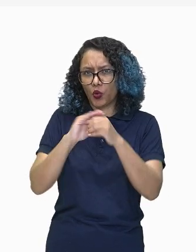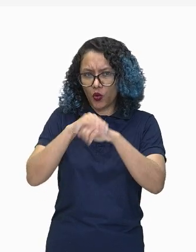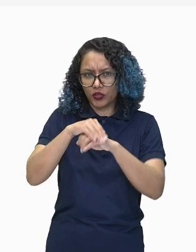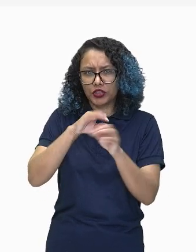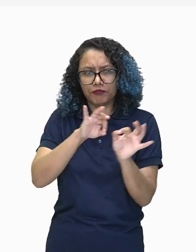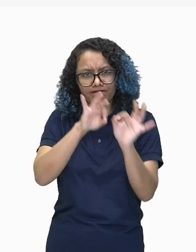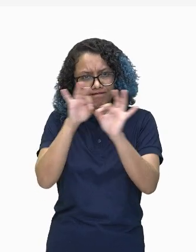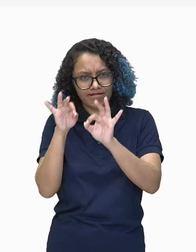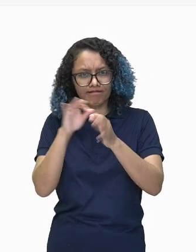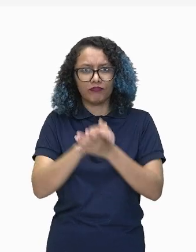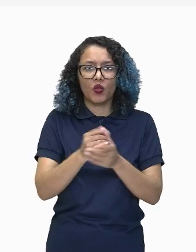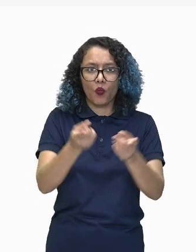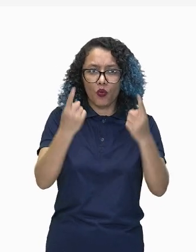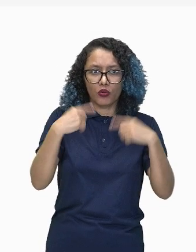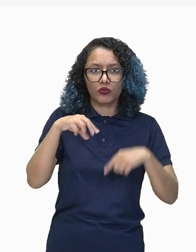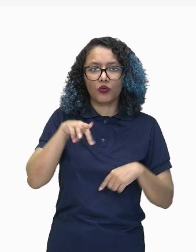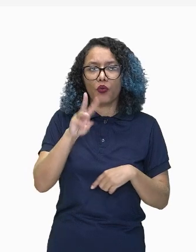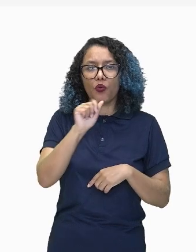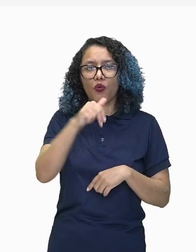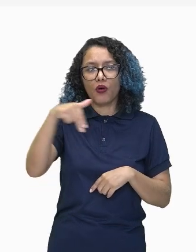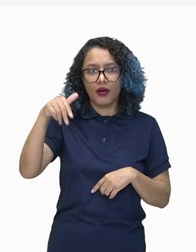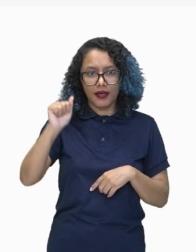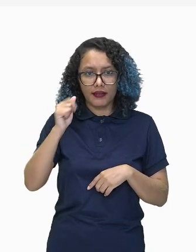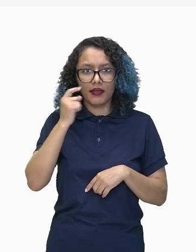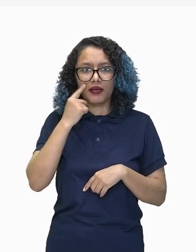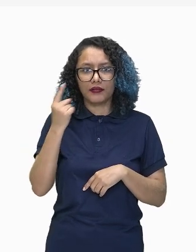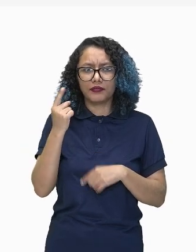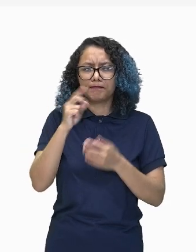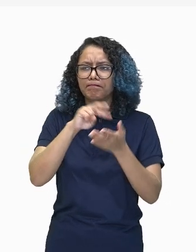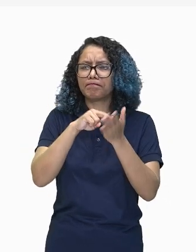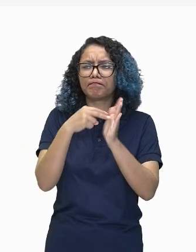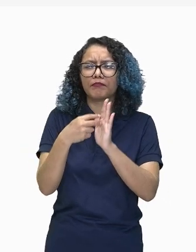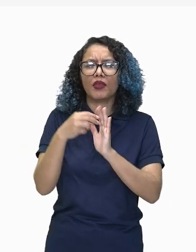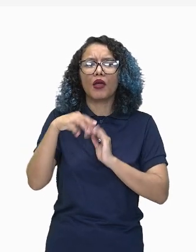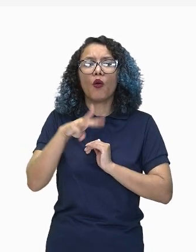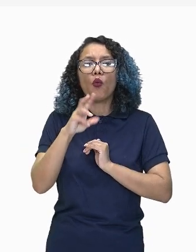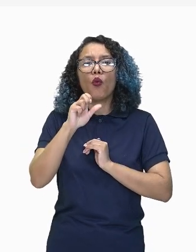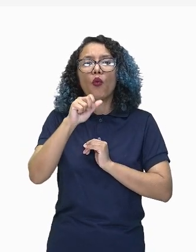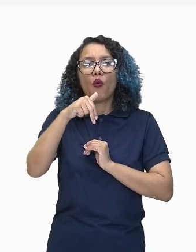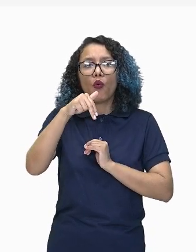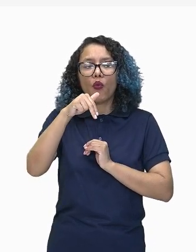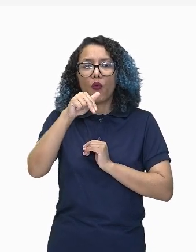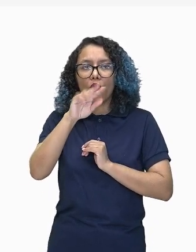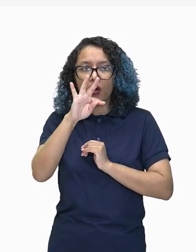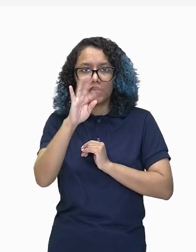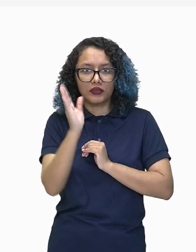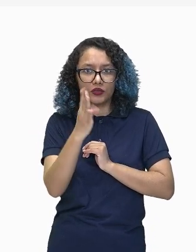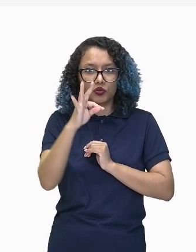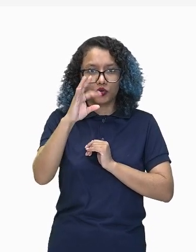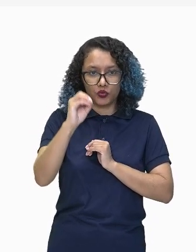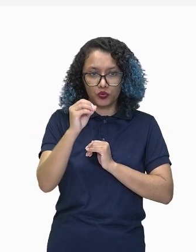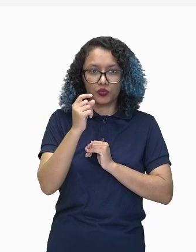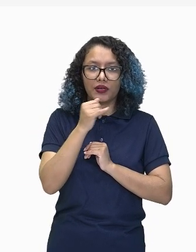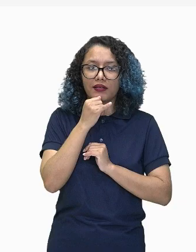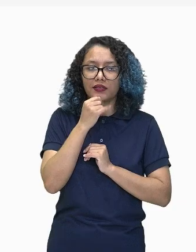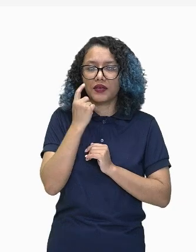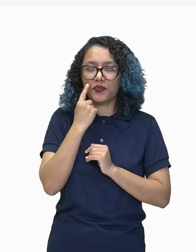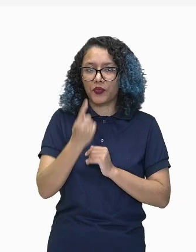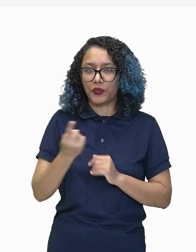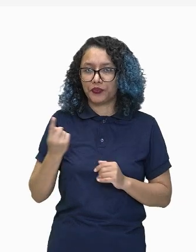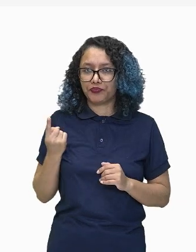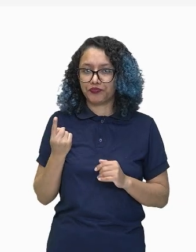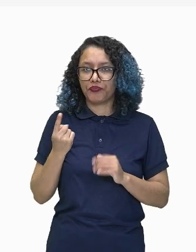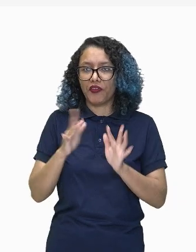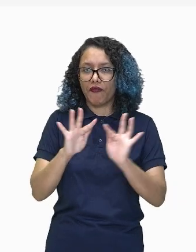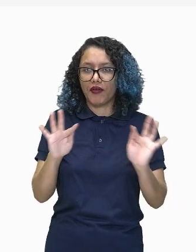wanna também, a exemplo do gonna, você tem o wanna que significa want to. Então, aqui no exemplo, do you wanna hang out later? Do you wanna hang